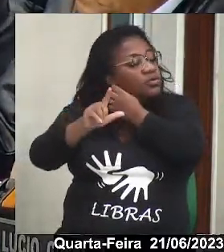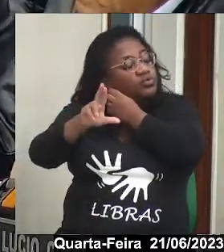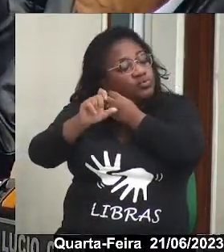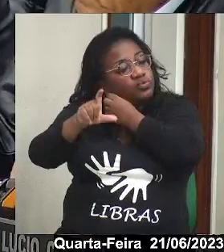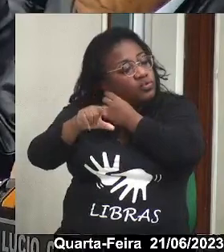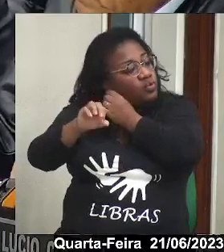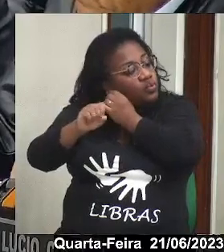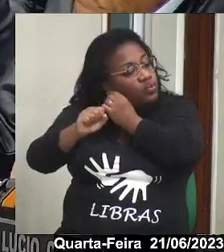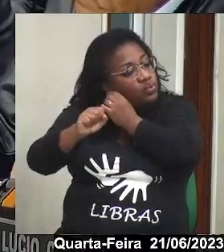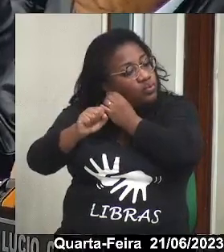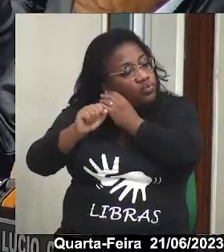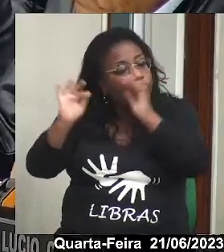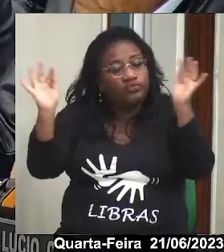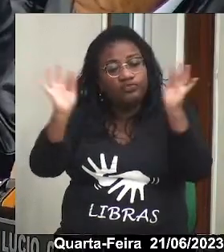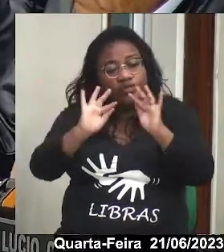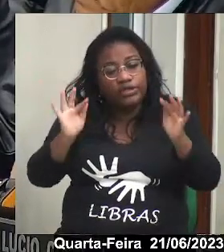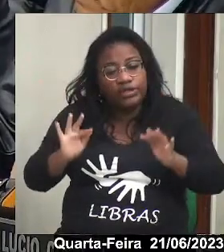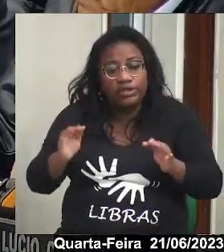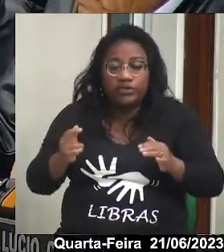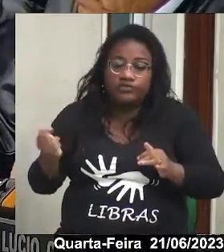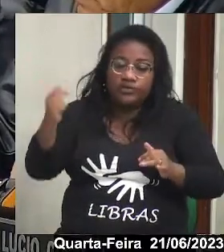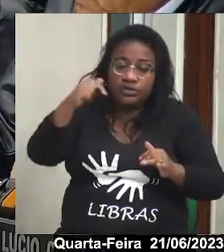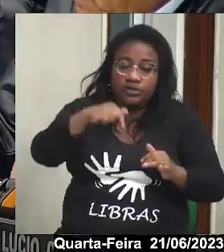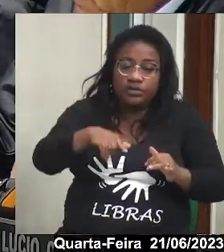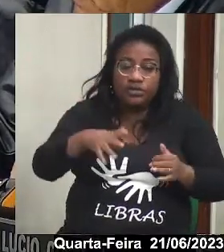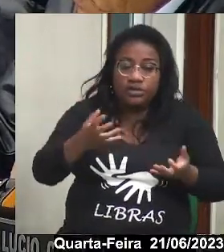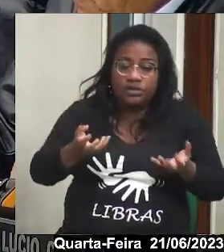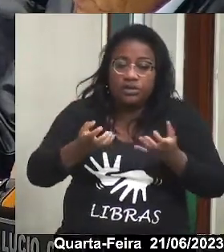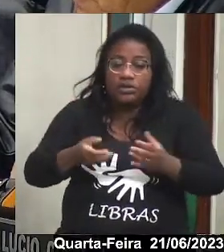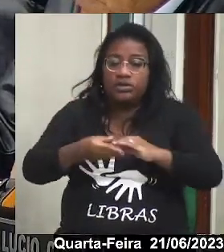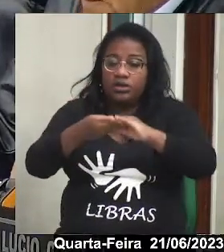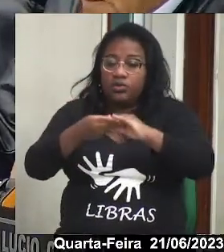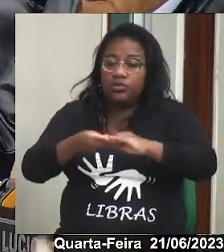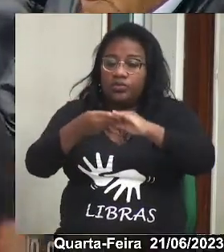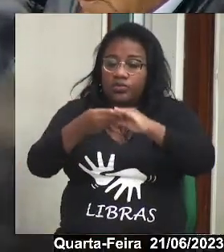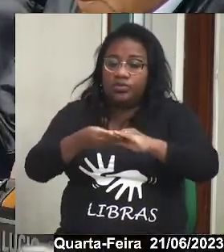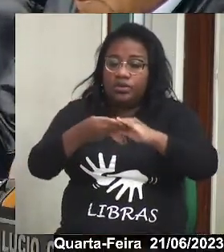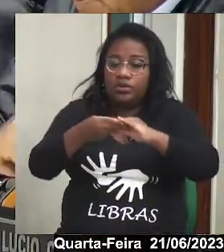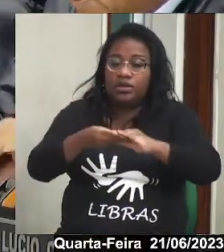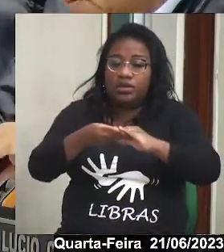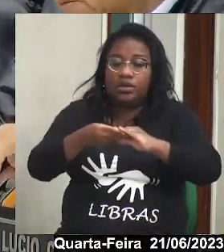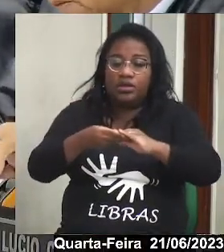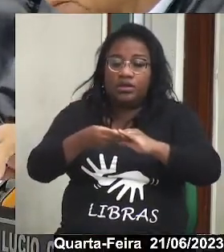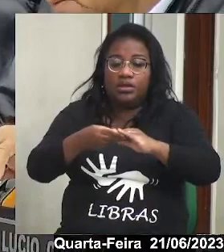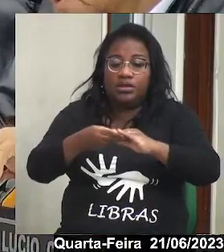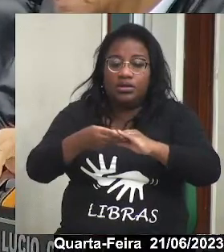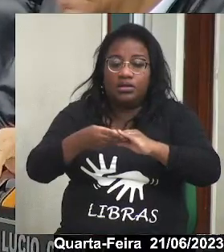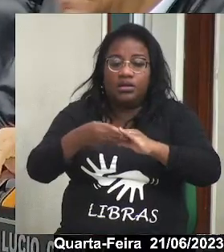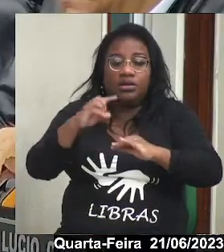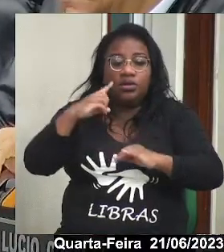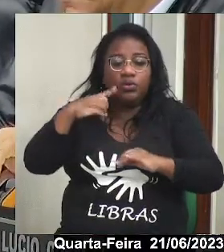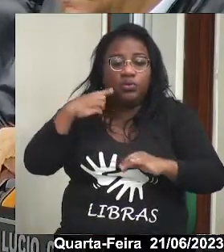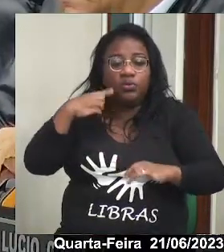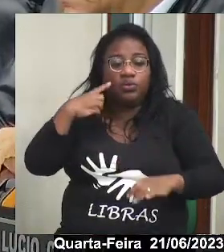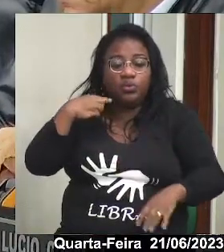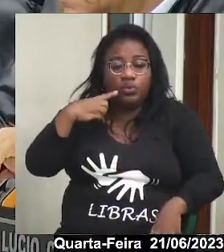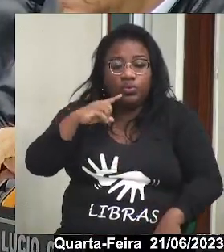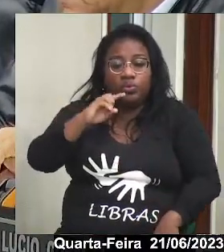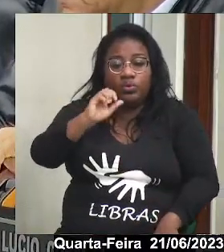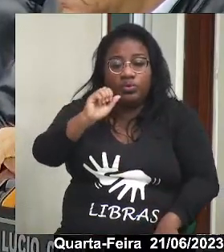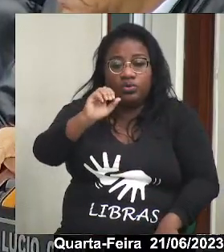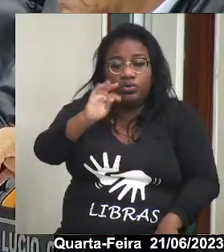gente. É um prazer, seu Júlio, receber o senhor aqui. Quero cumprimentar aqui o doutor Tiago